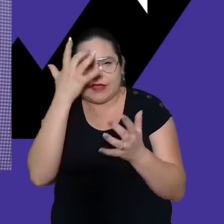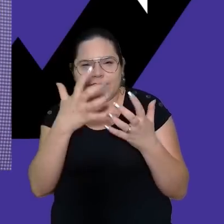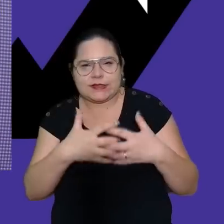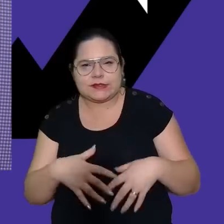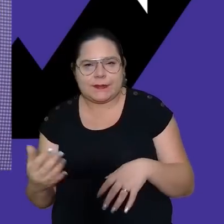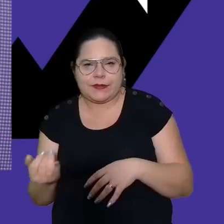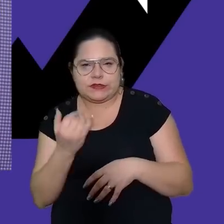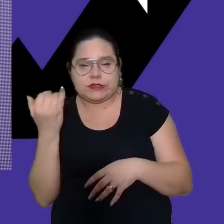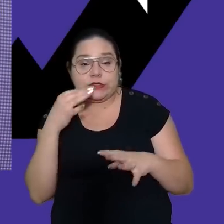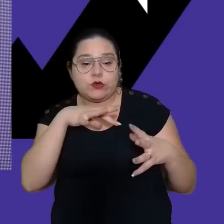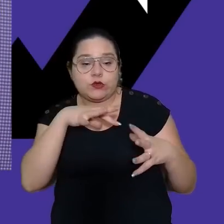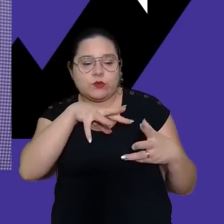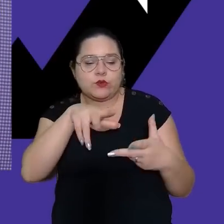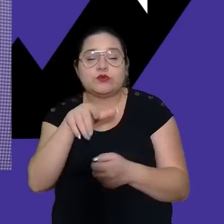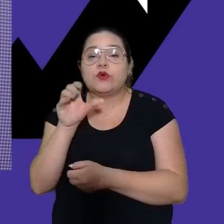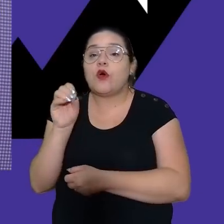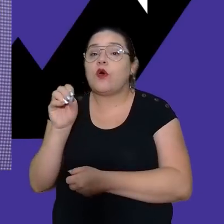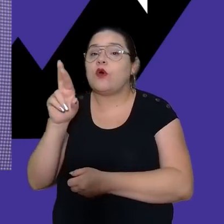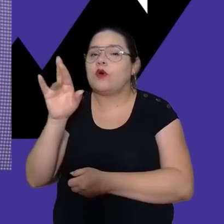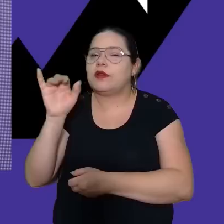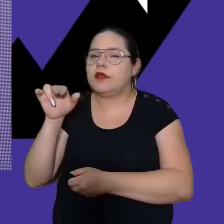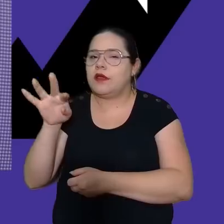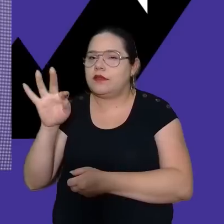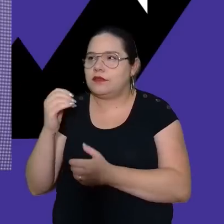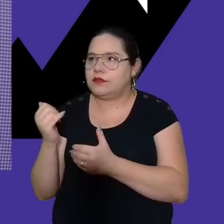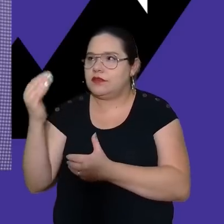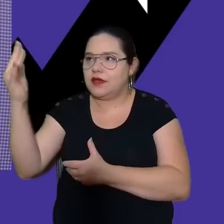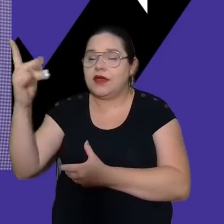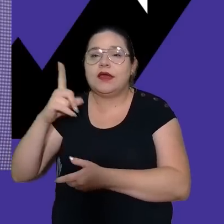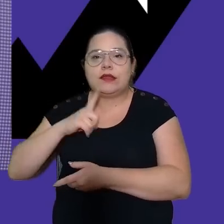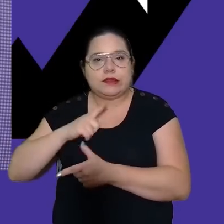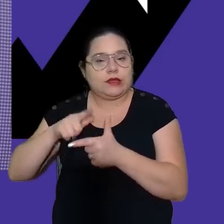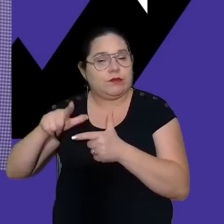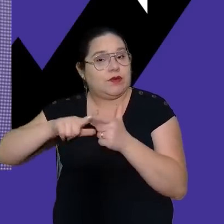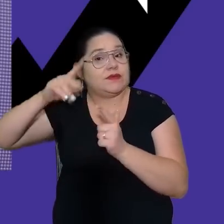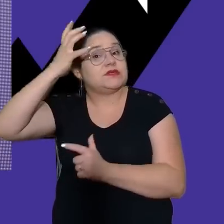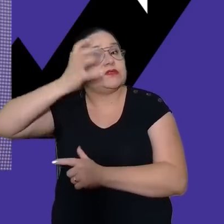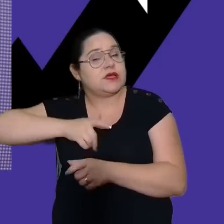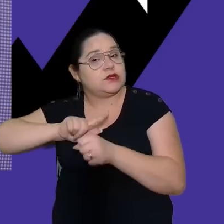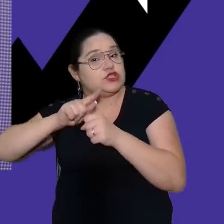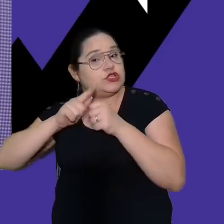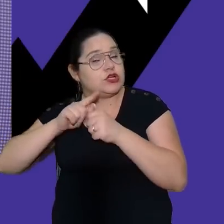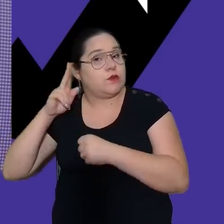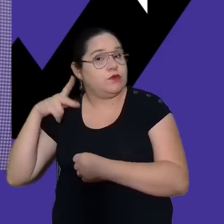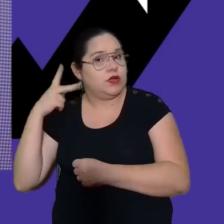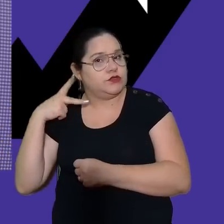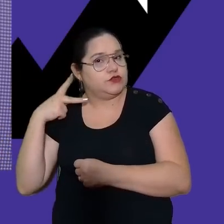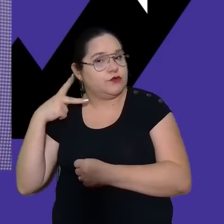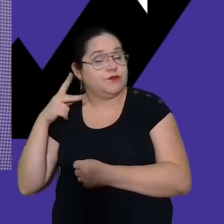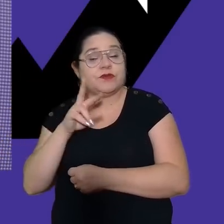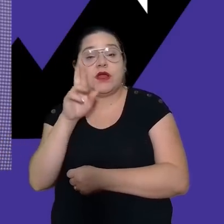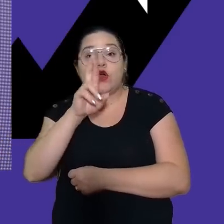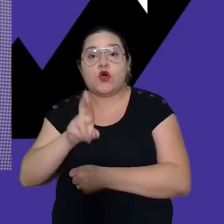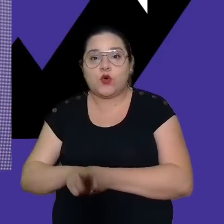do Oriente está com problemas geopolíticos importantes, né? A Rússia, que é um grande concorrente potencial do Brasil, a Ucrânia